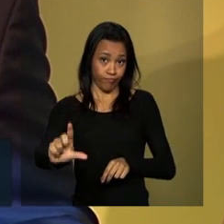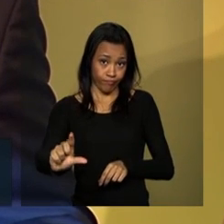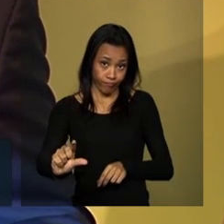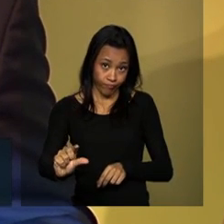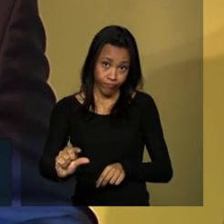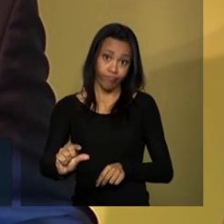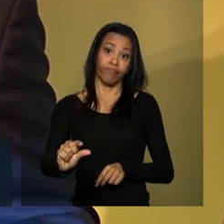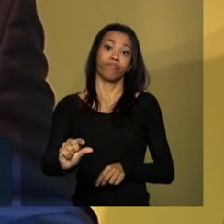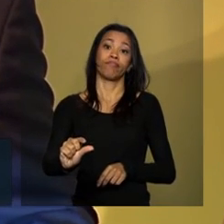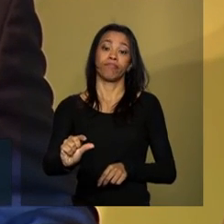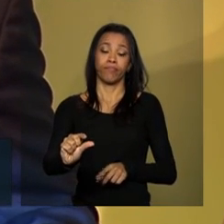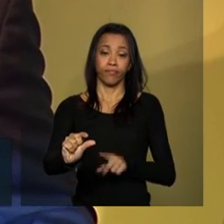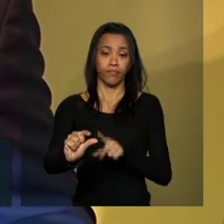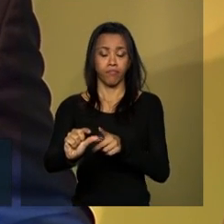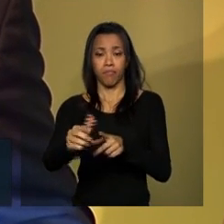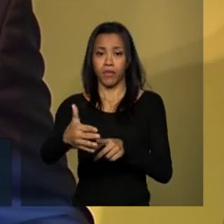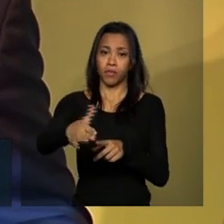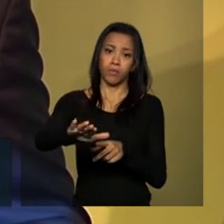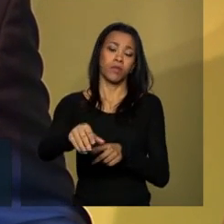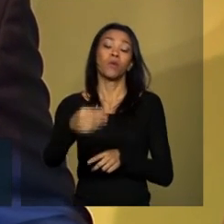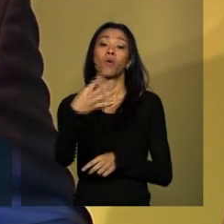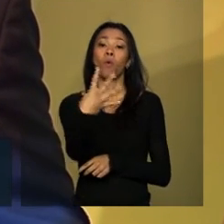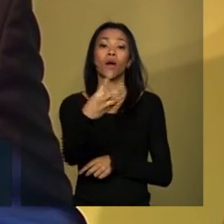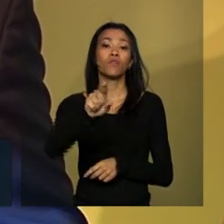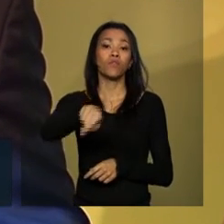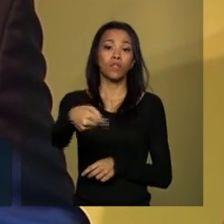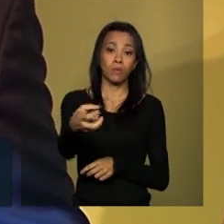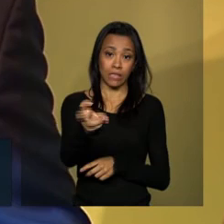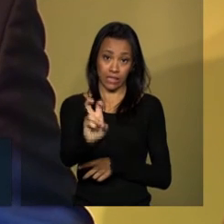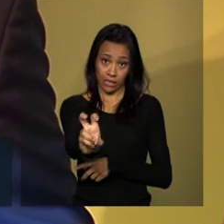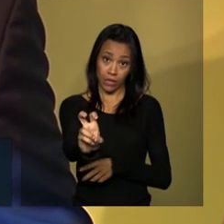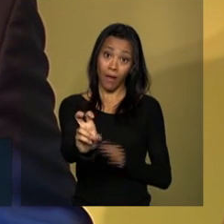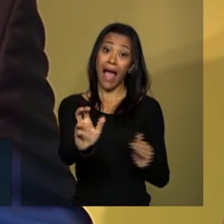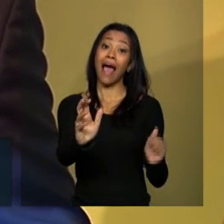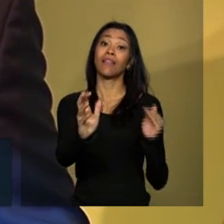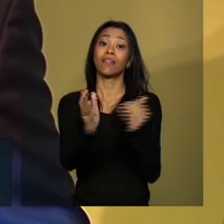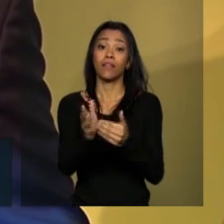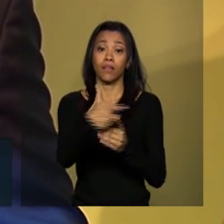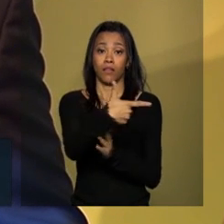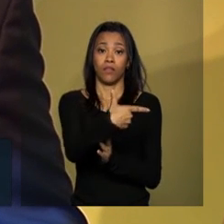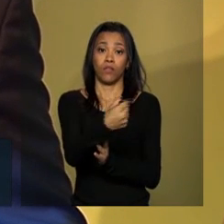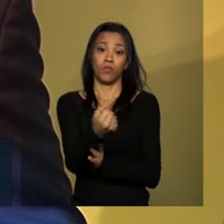vai estar por volta de 4,5% até